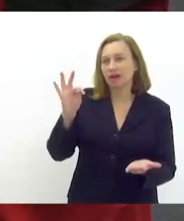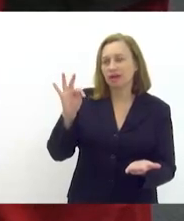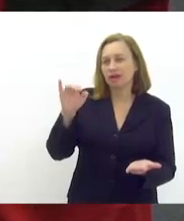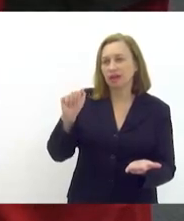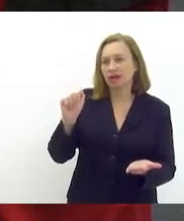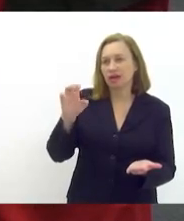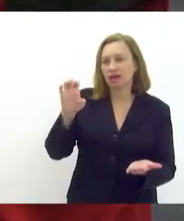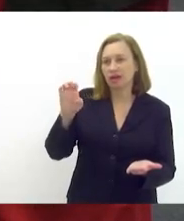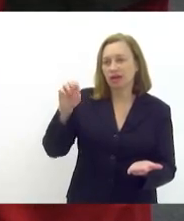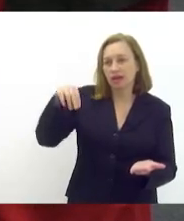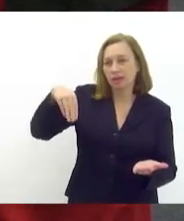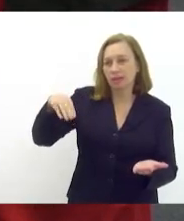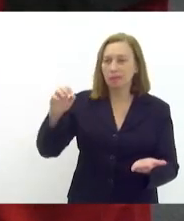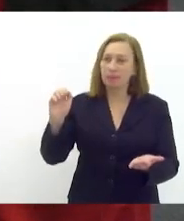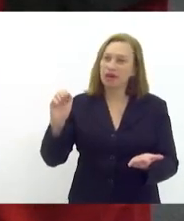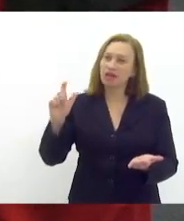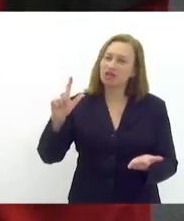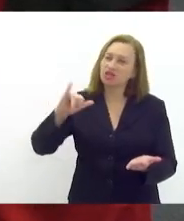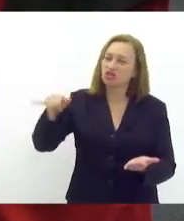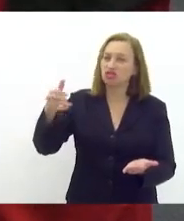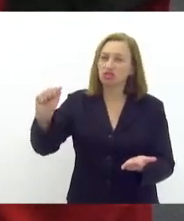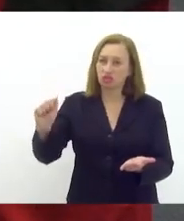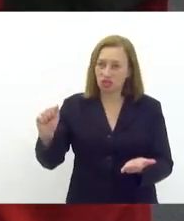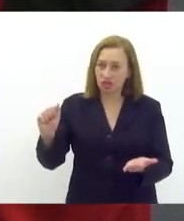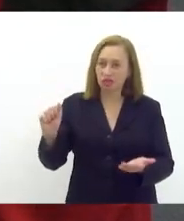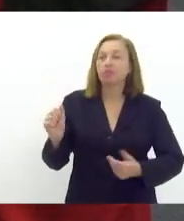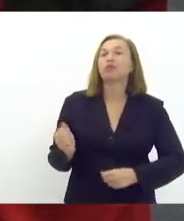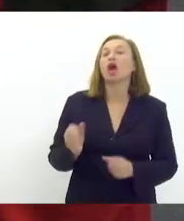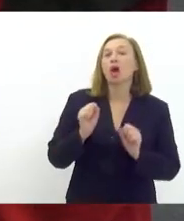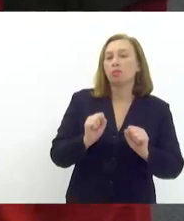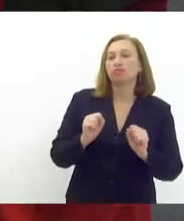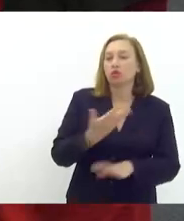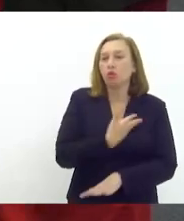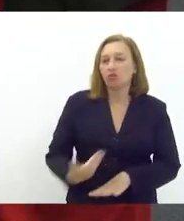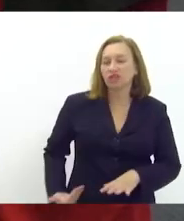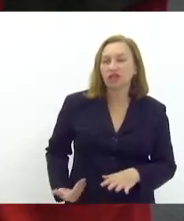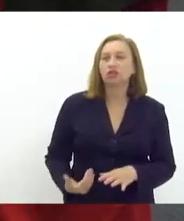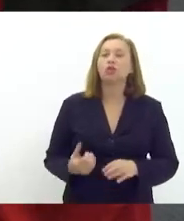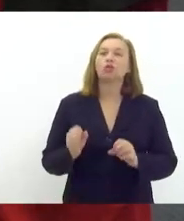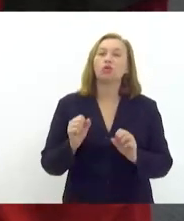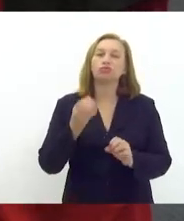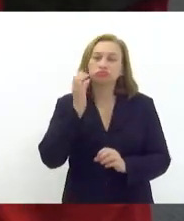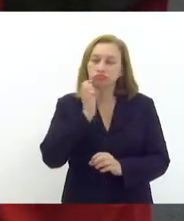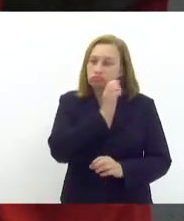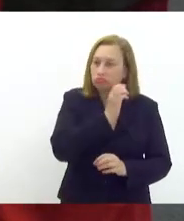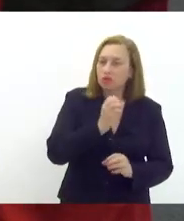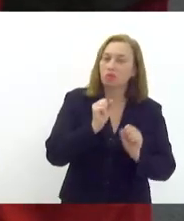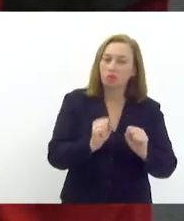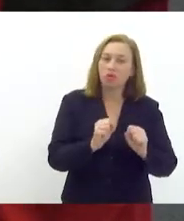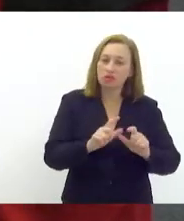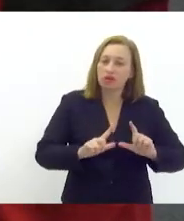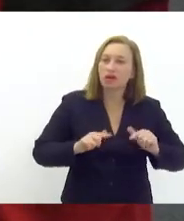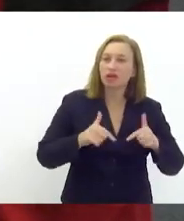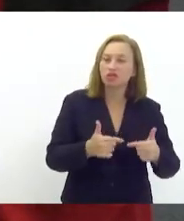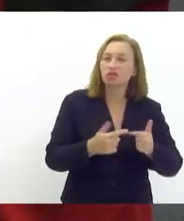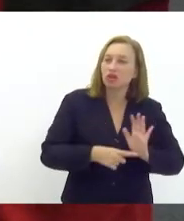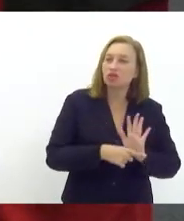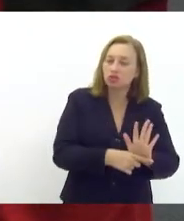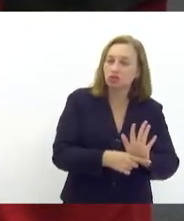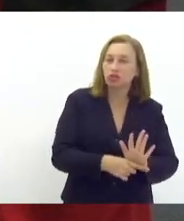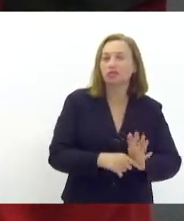Castro possa regulamentar e fazer com que o Observatório mãe Beata de Iemanjá